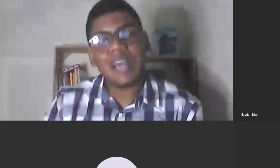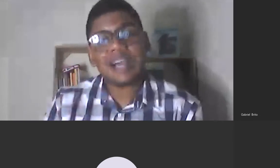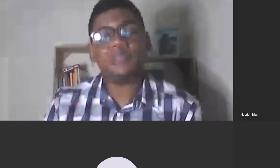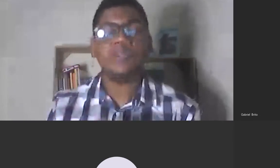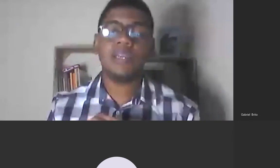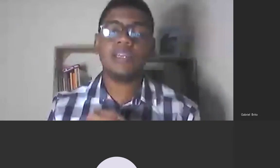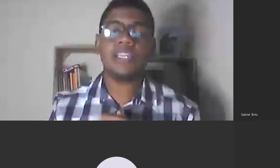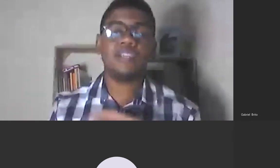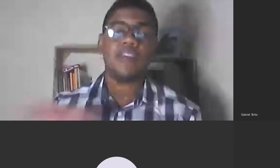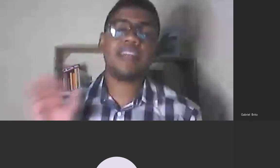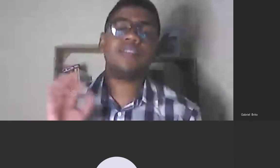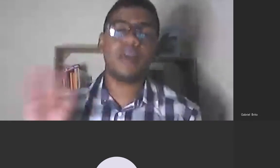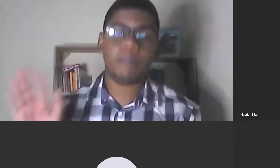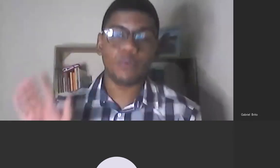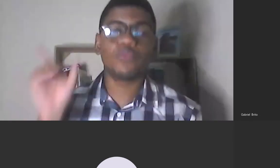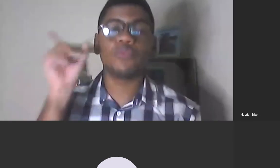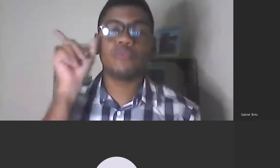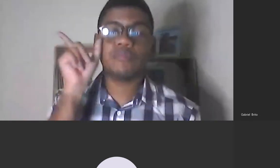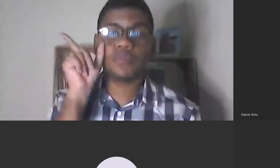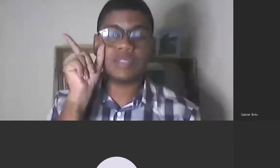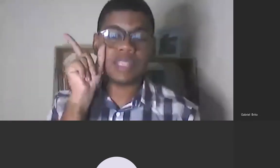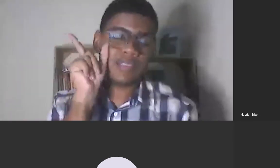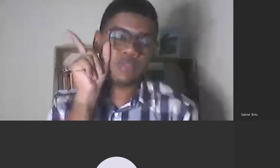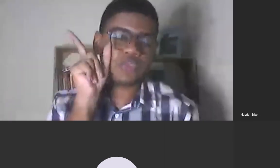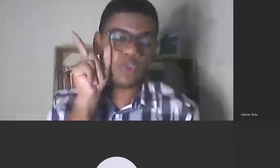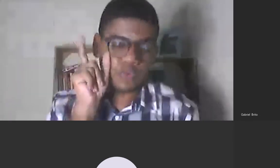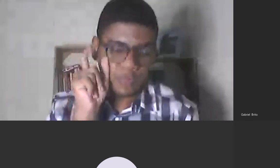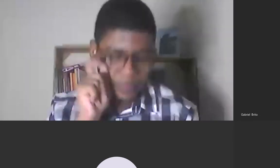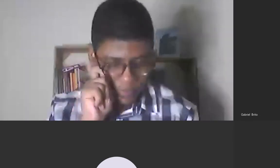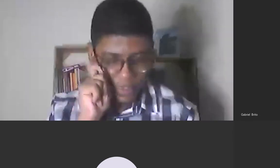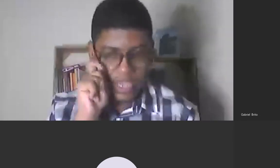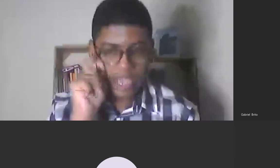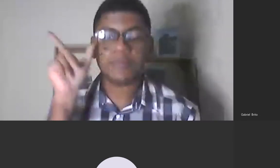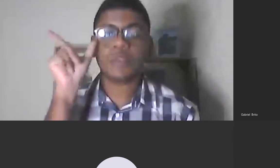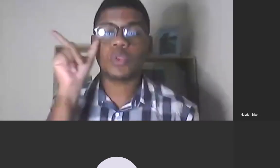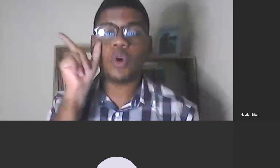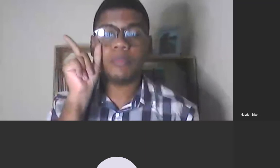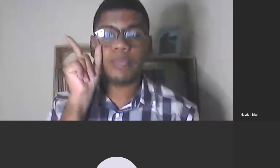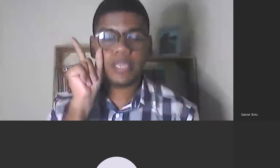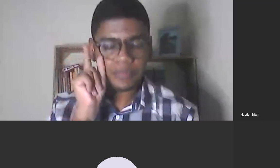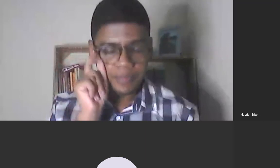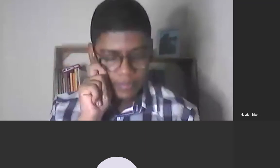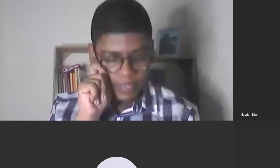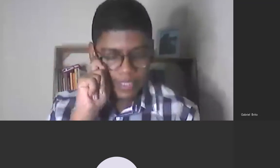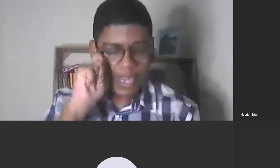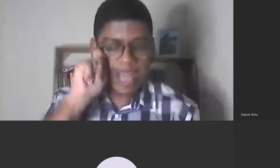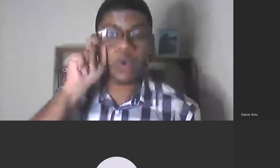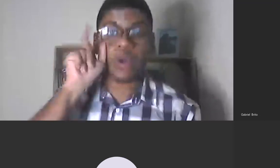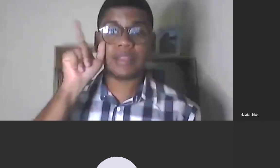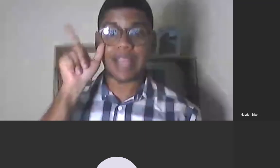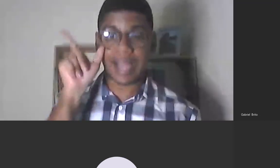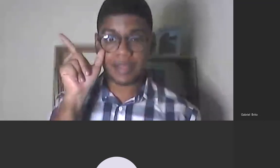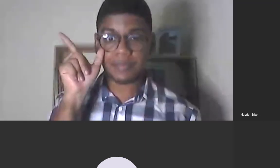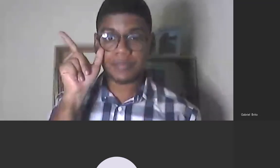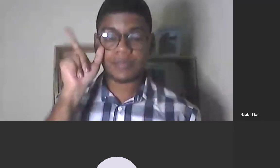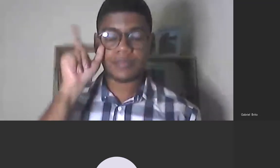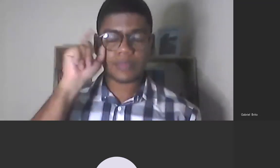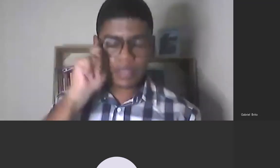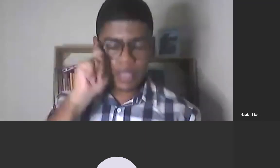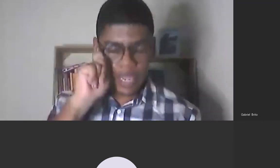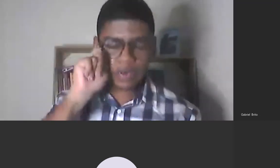muito cansado e já estivesse no repouso do sono, ok? Dormir e